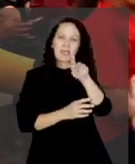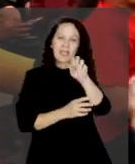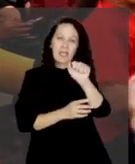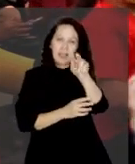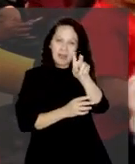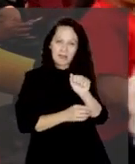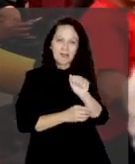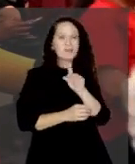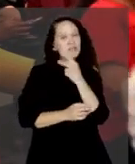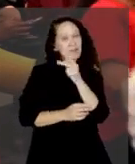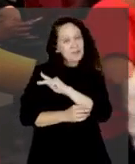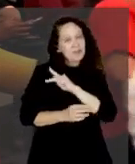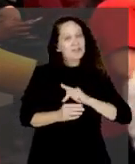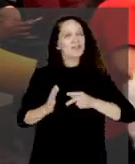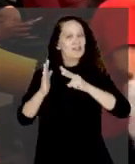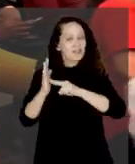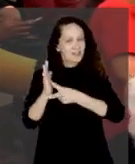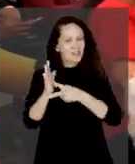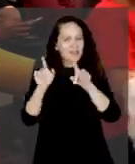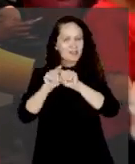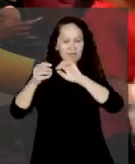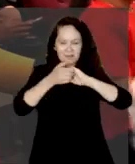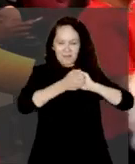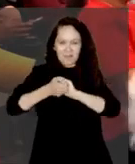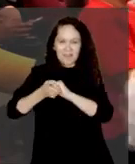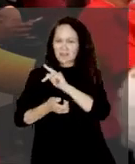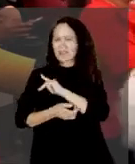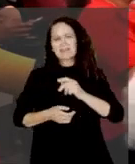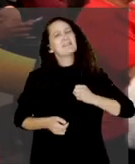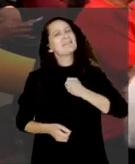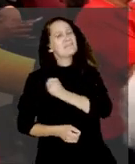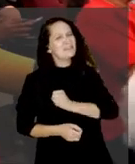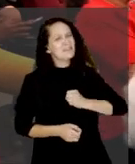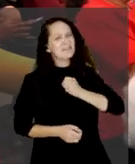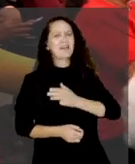uma salva de palmas para o nosso companheiro Marcelo, metalúrgico.